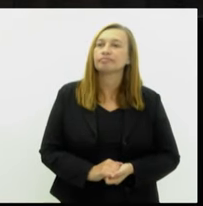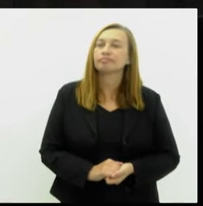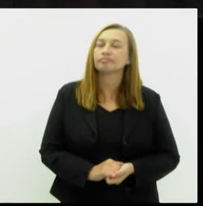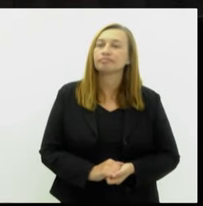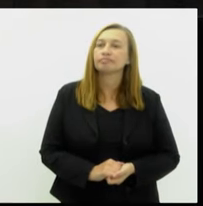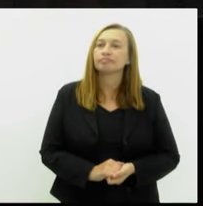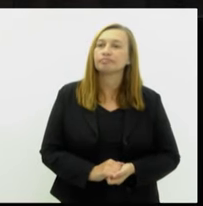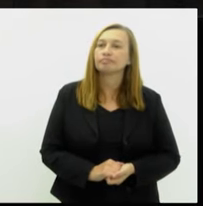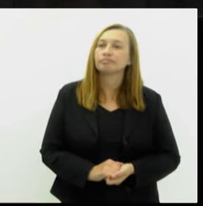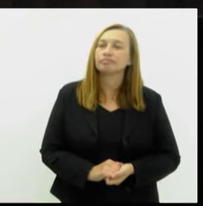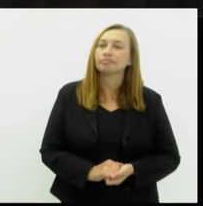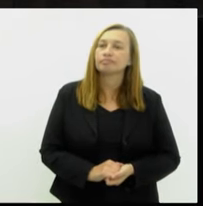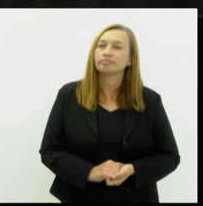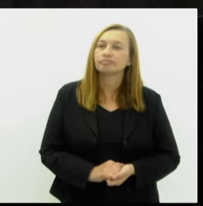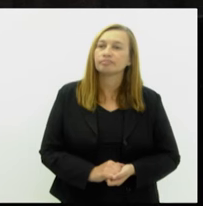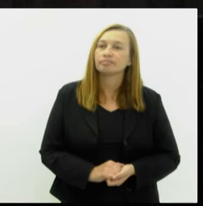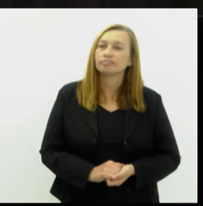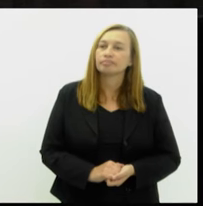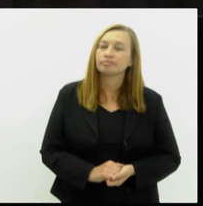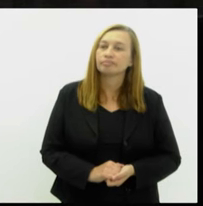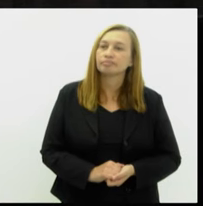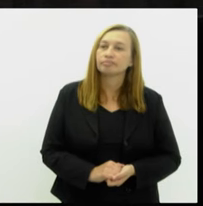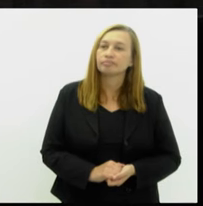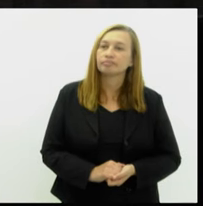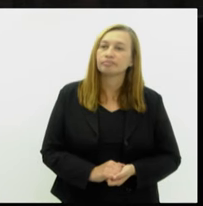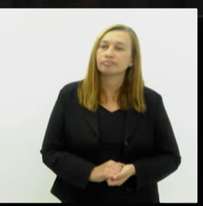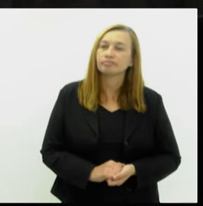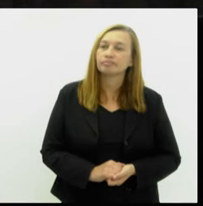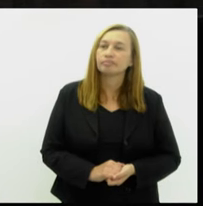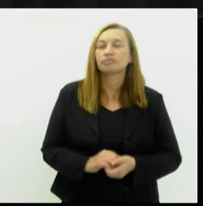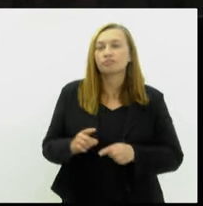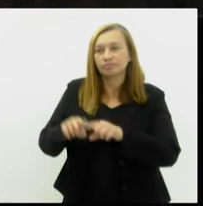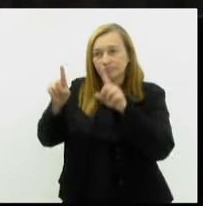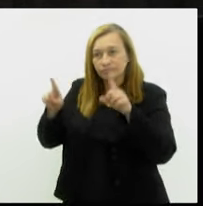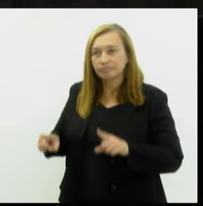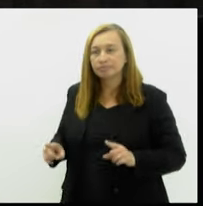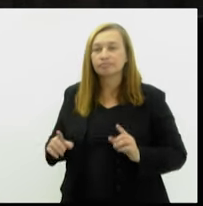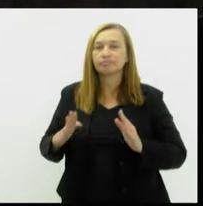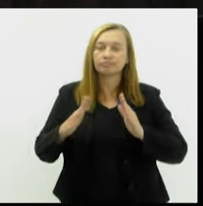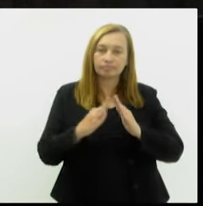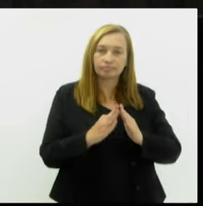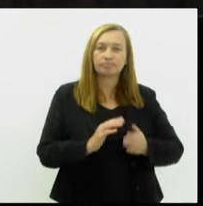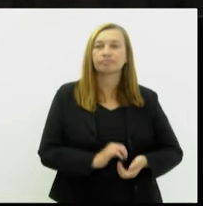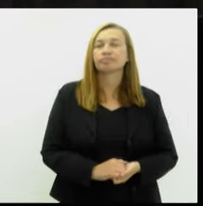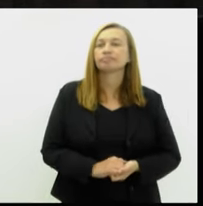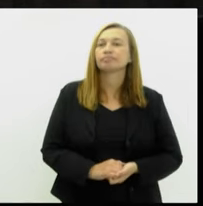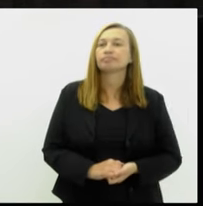aos nossos estimados funcionários aqui da Casa e Assessores.